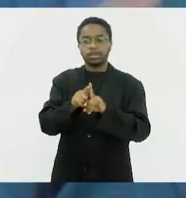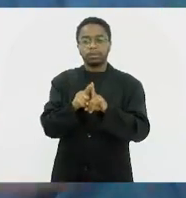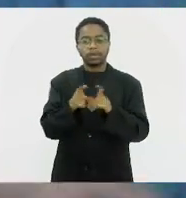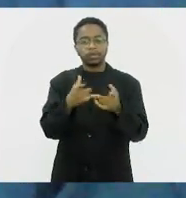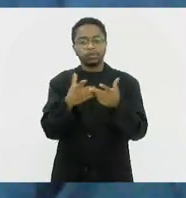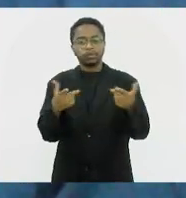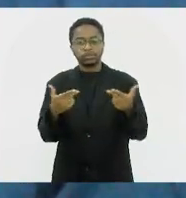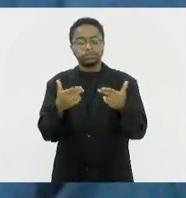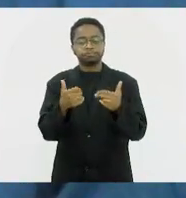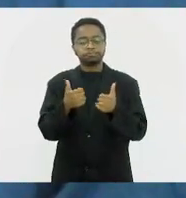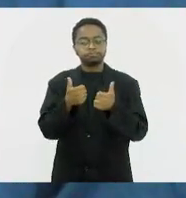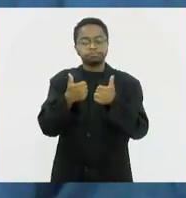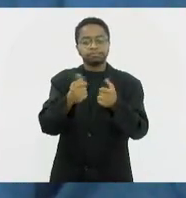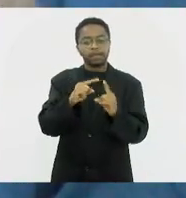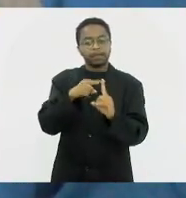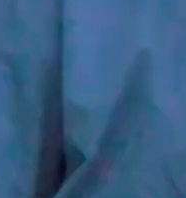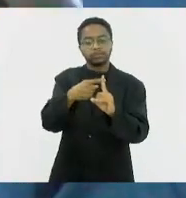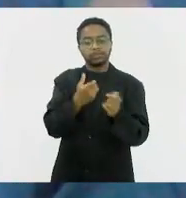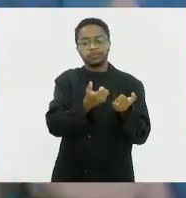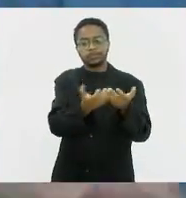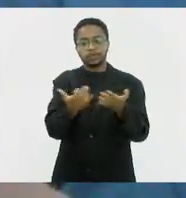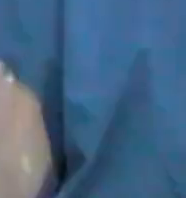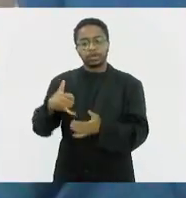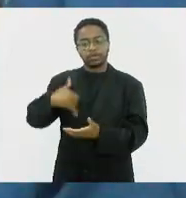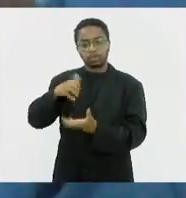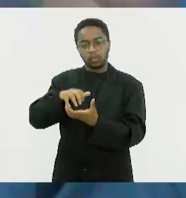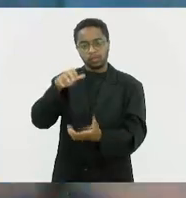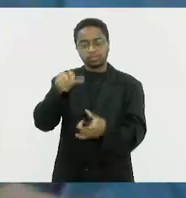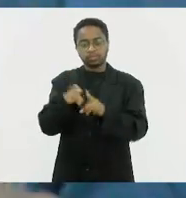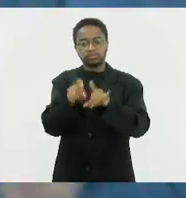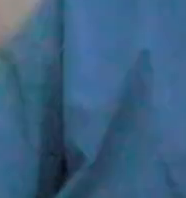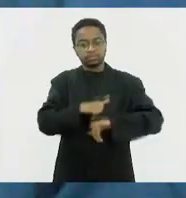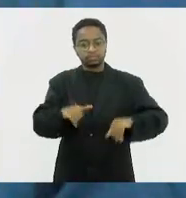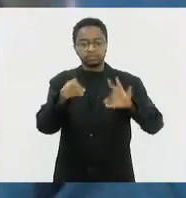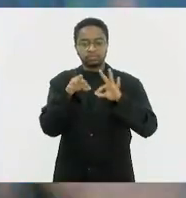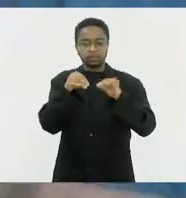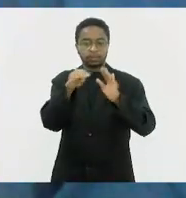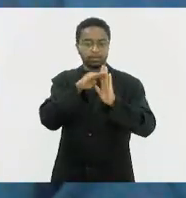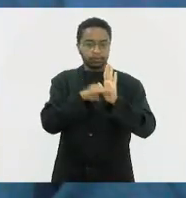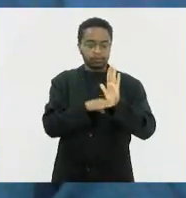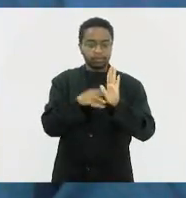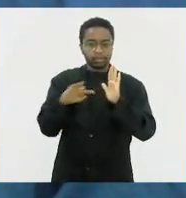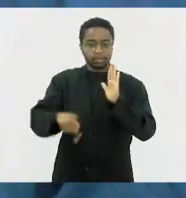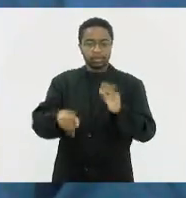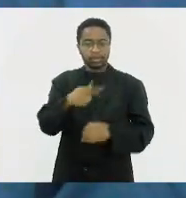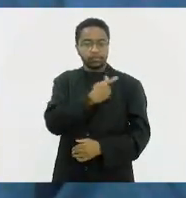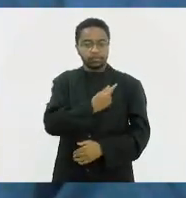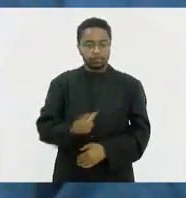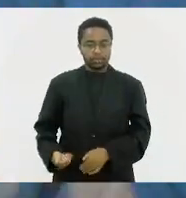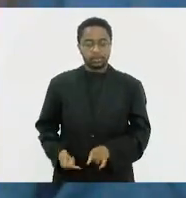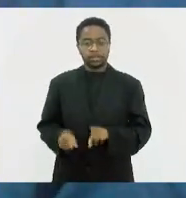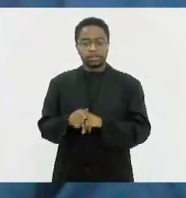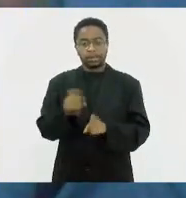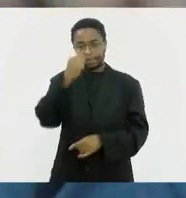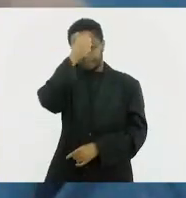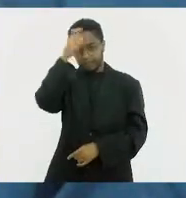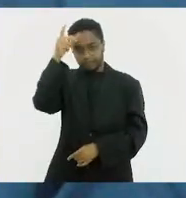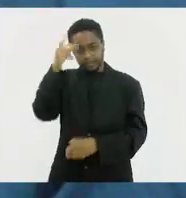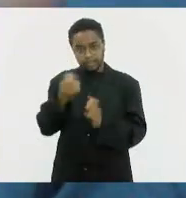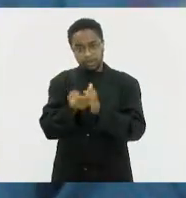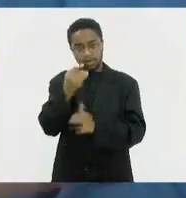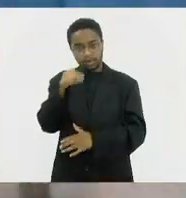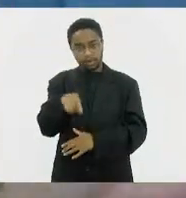Quero deixar aqui o meu registro também que todos os programas que o governo faz, que o prefeito Neto implantou nessa cidade, que